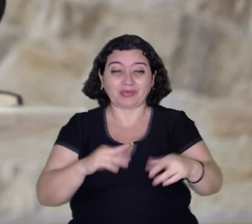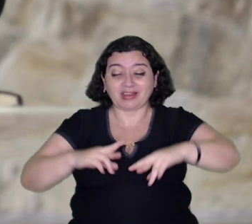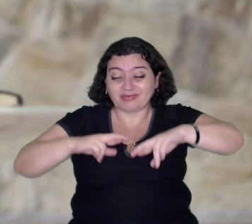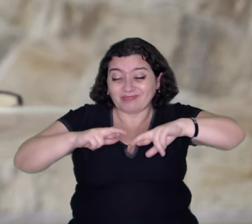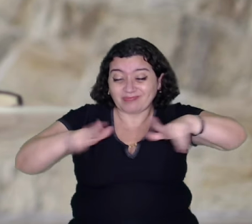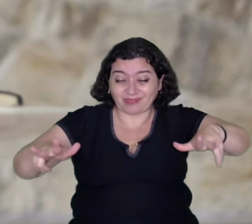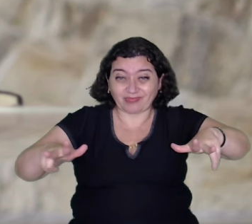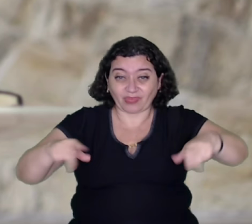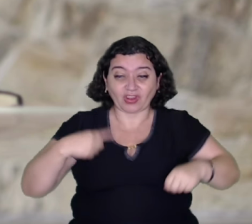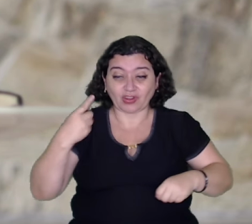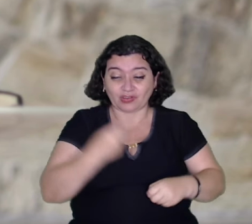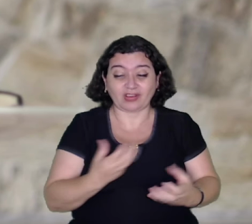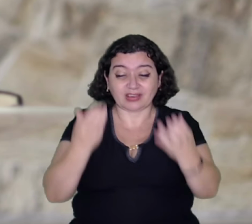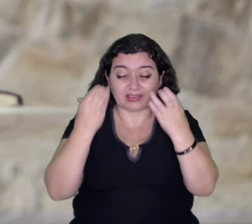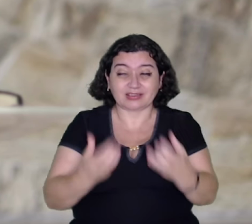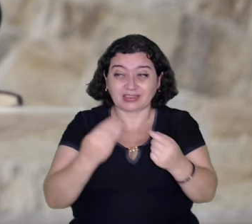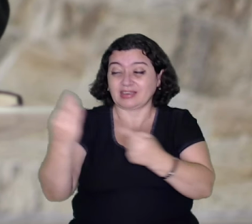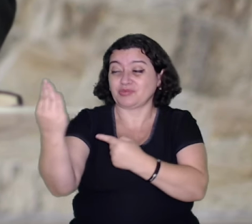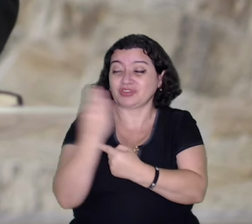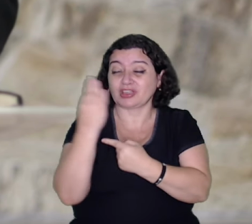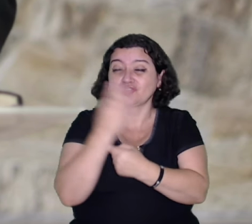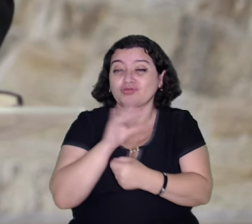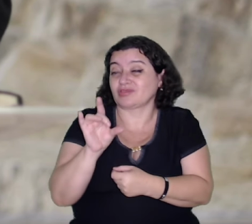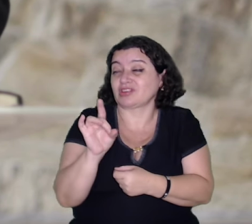Quando nós queremos apenas o favor,